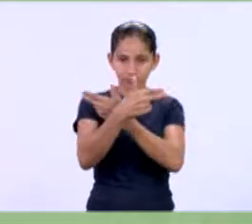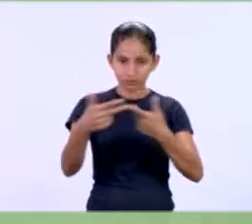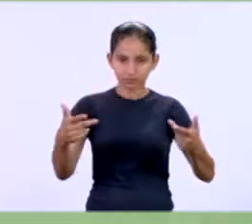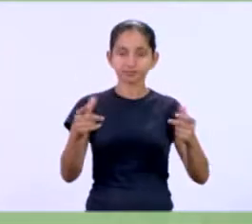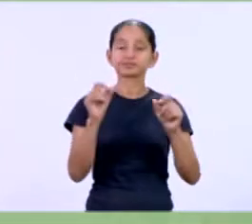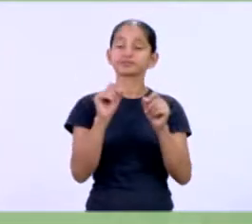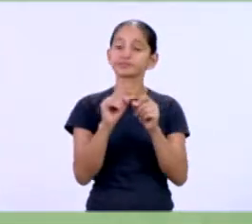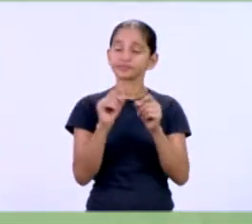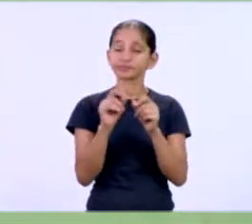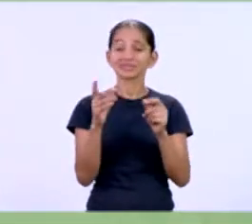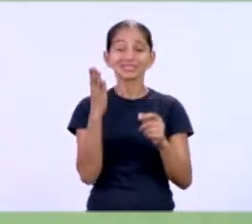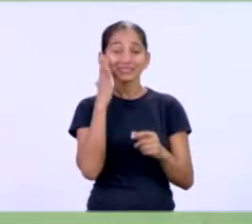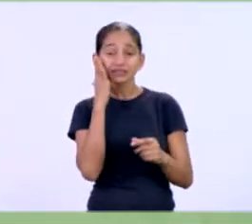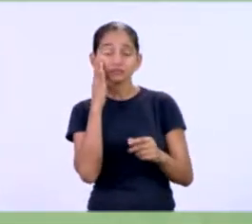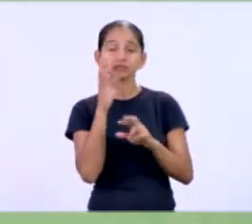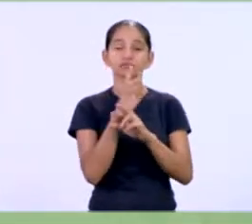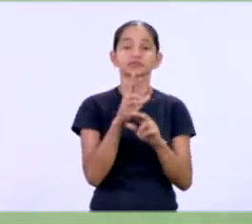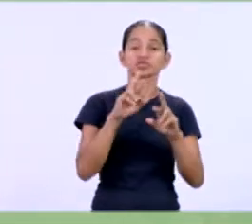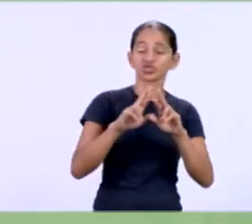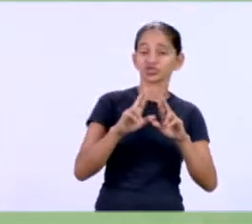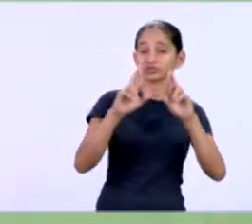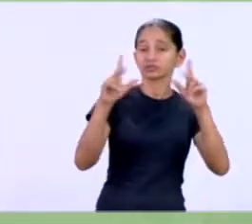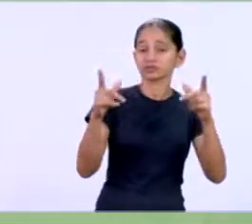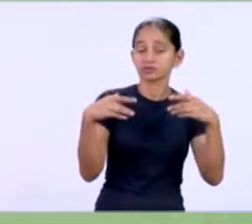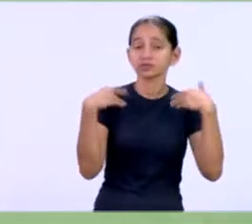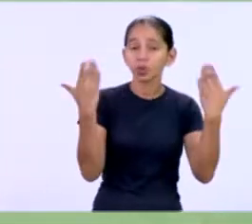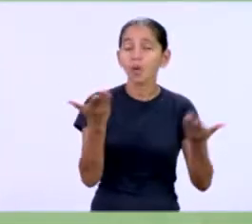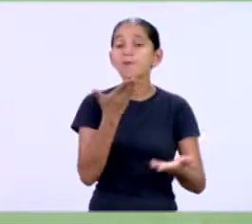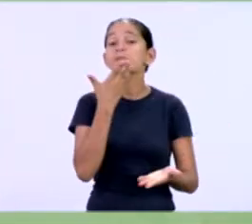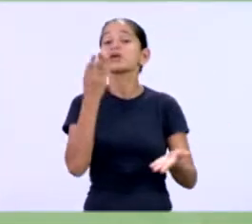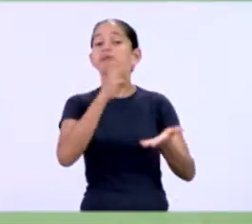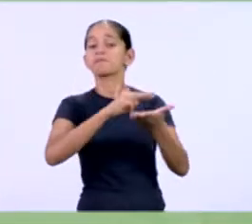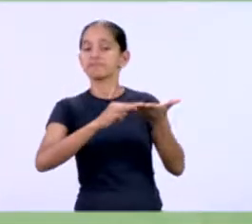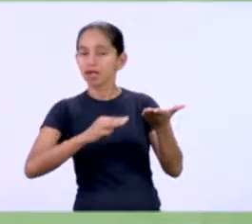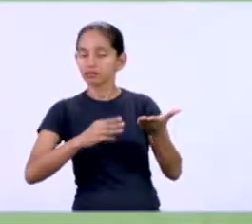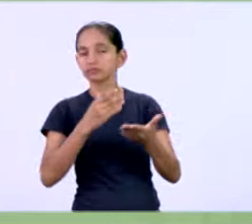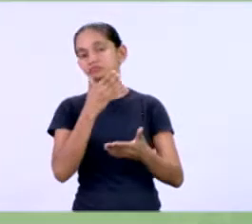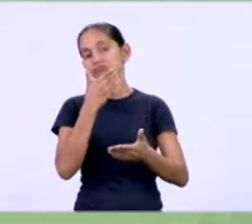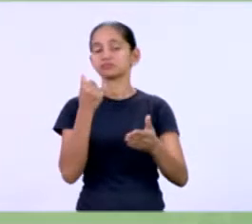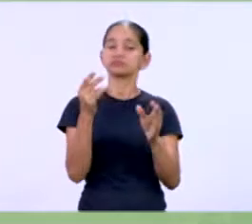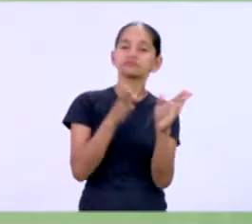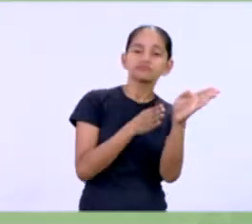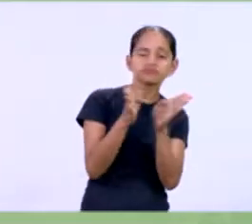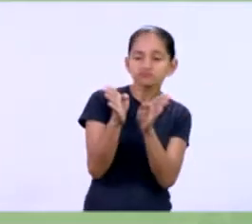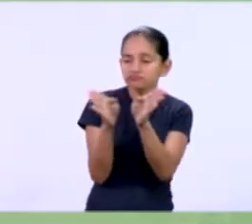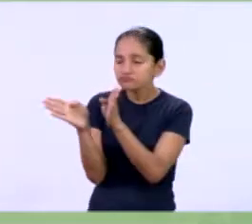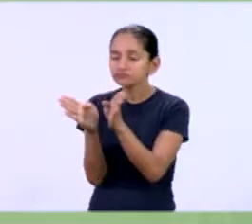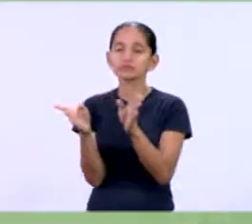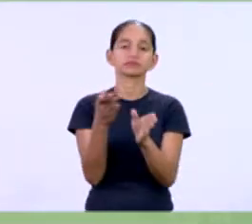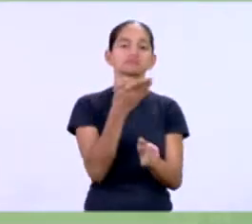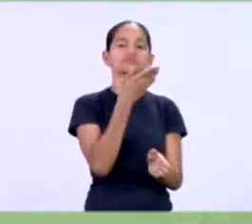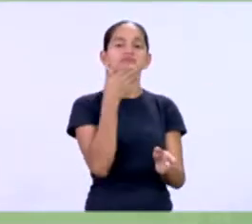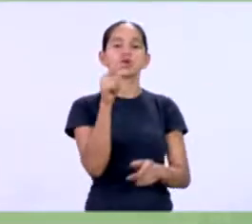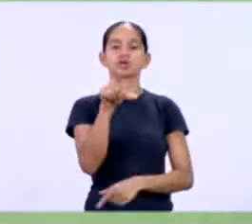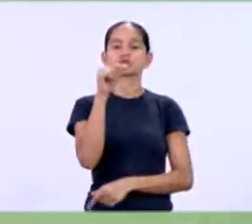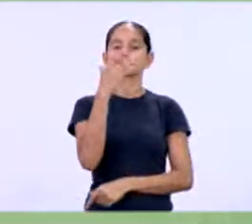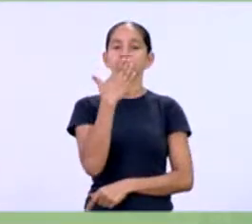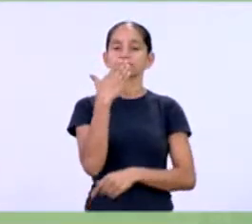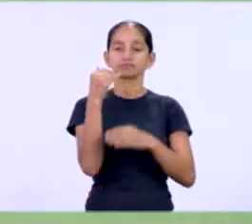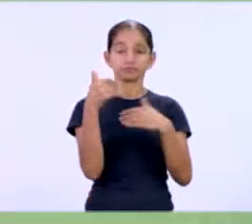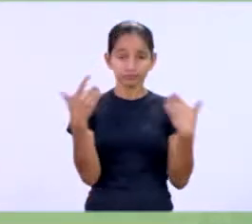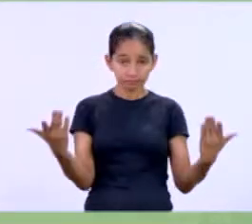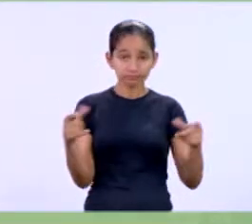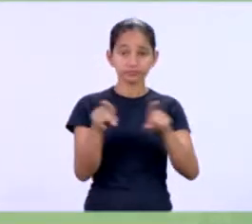financeiro, identificar melhor o método de aplicação, né, dessas metodologias financeiras,